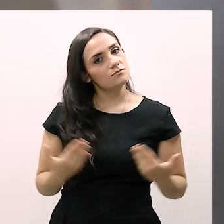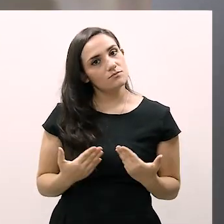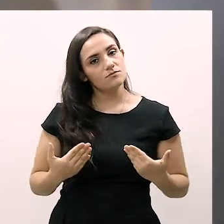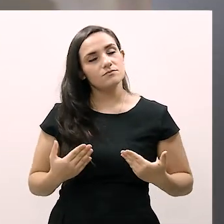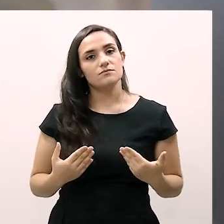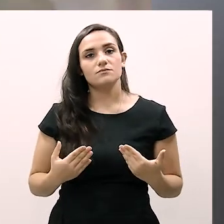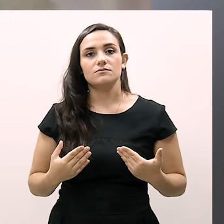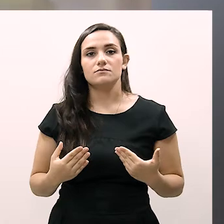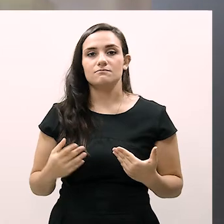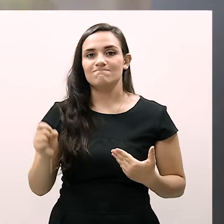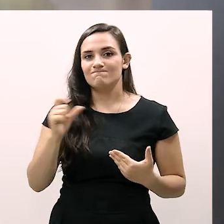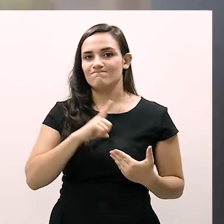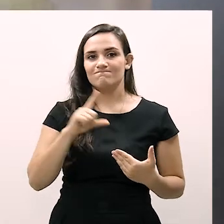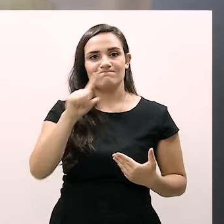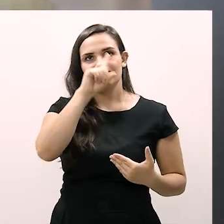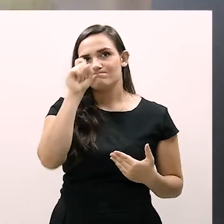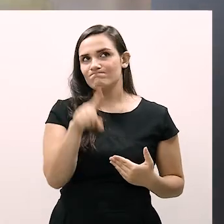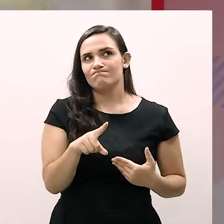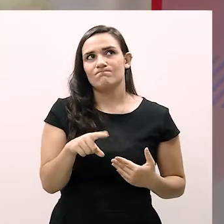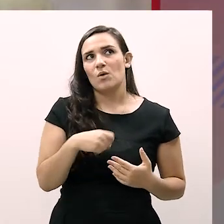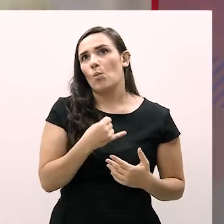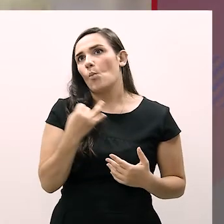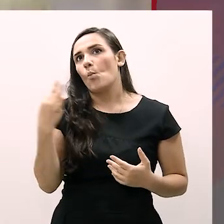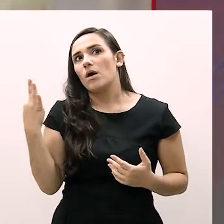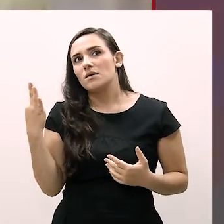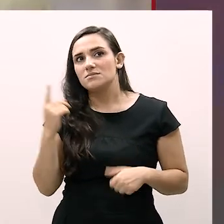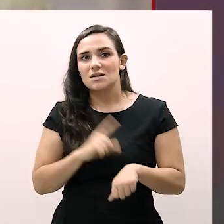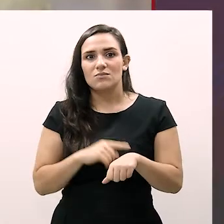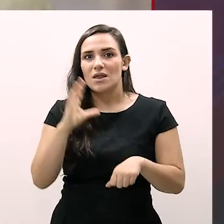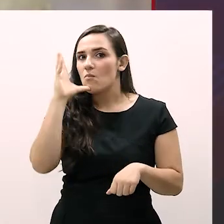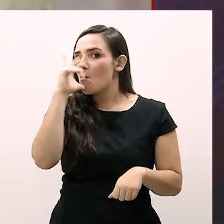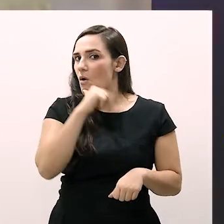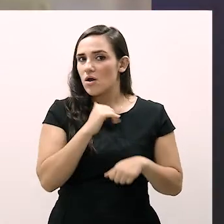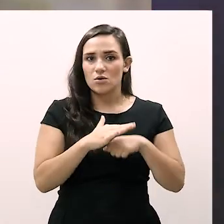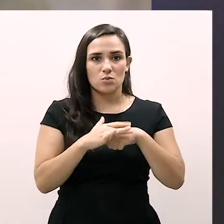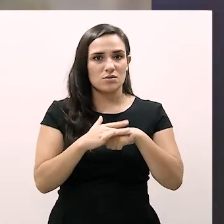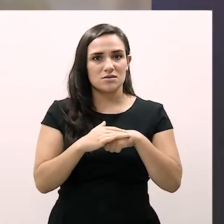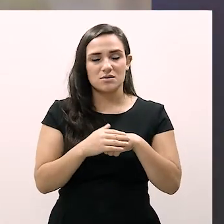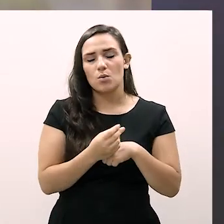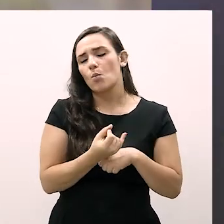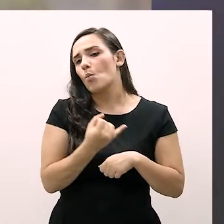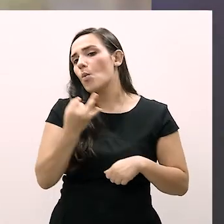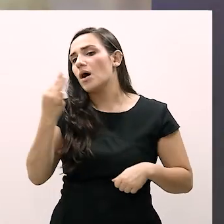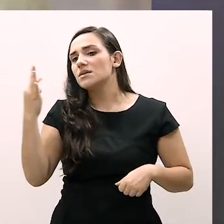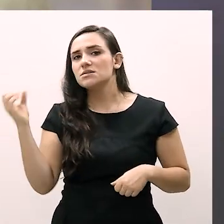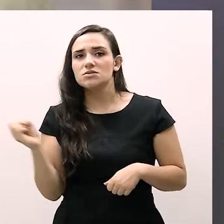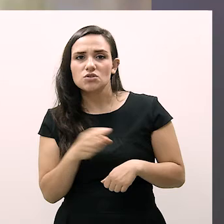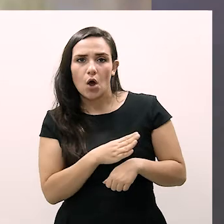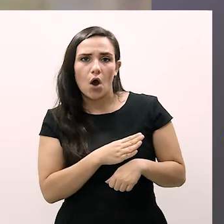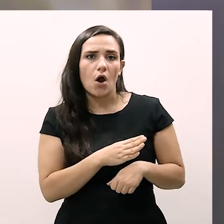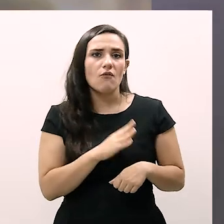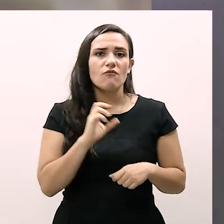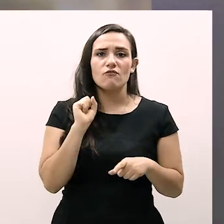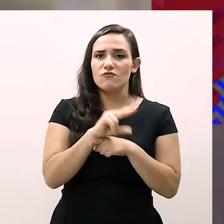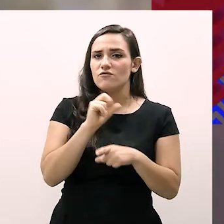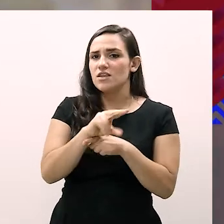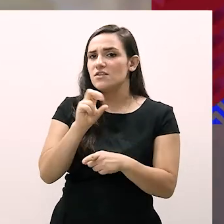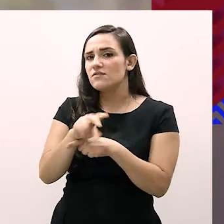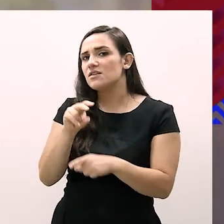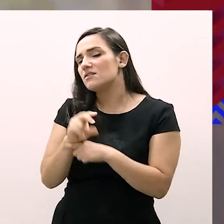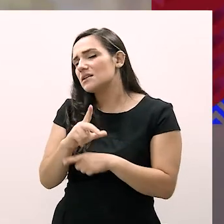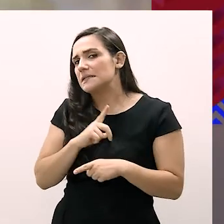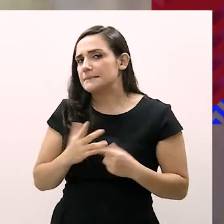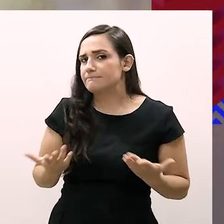Diante do que a gente vive hoje, diante da incógnita de quanto tempo durará essa epidemia, de quantas novas cepas